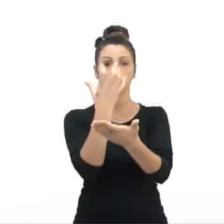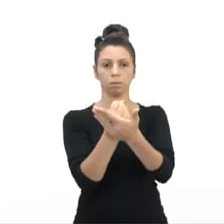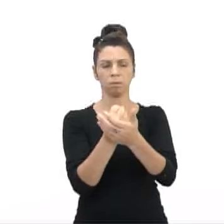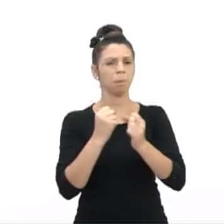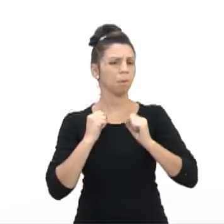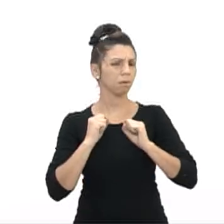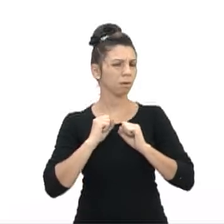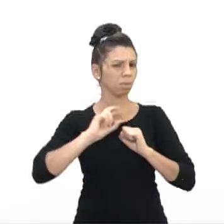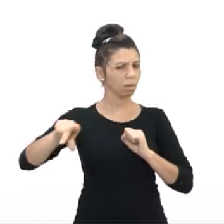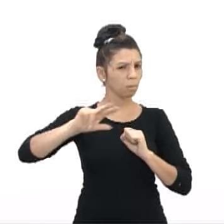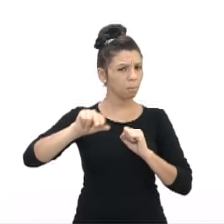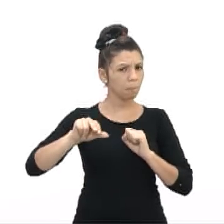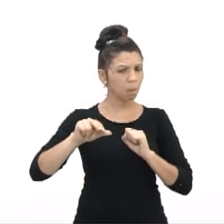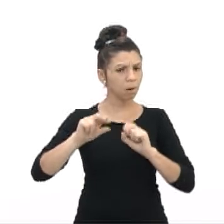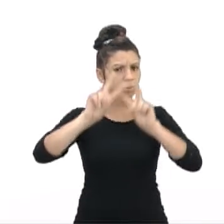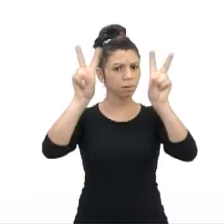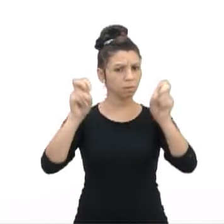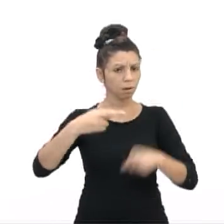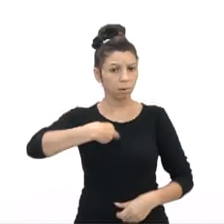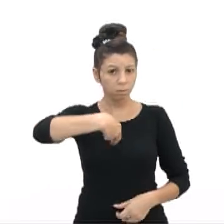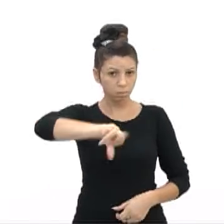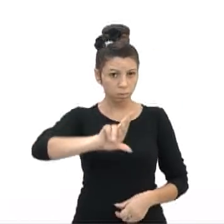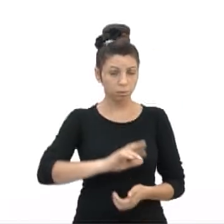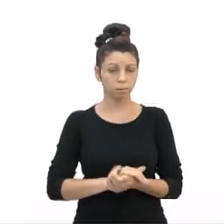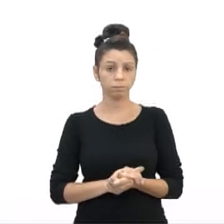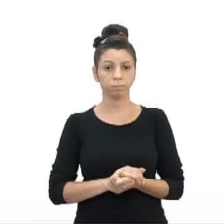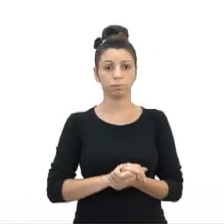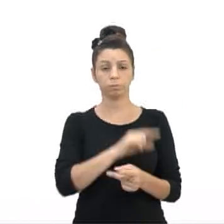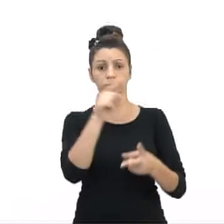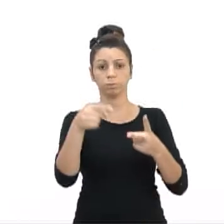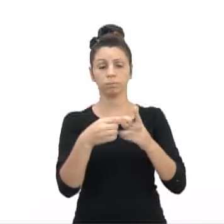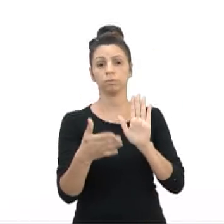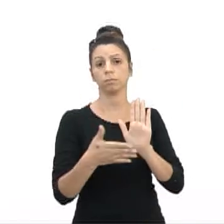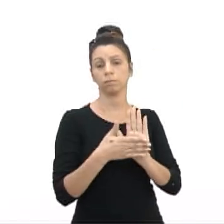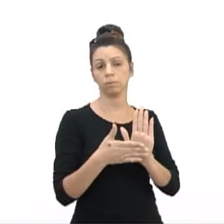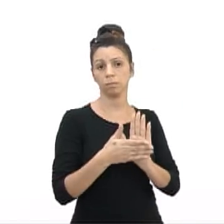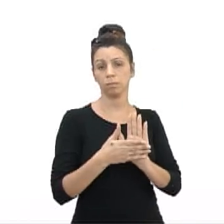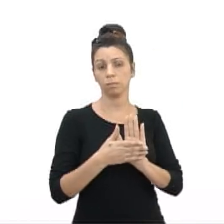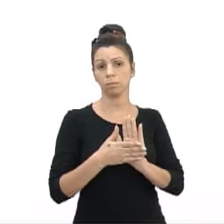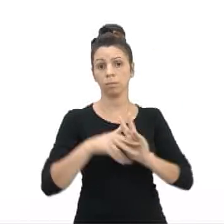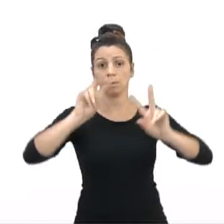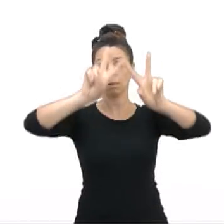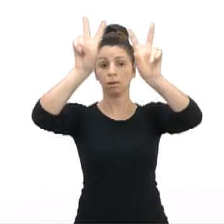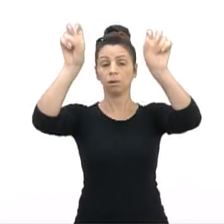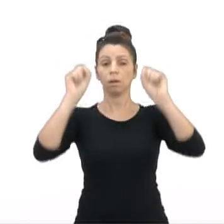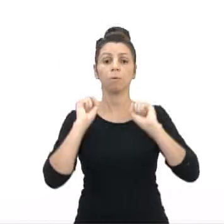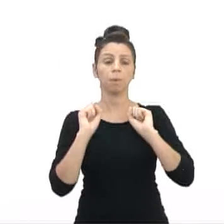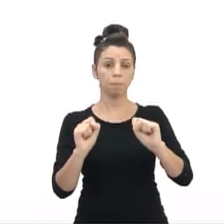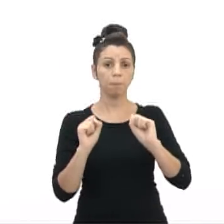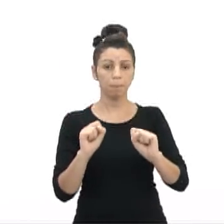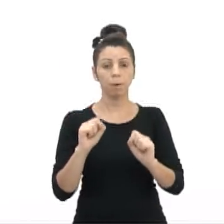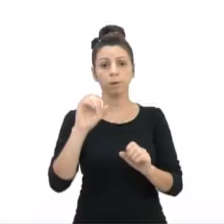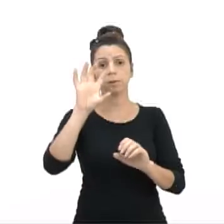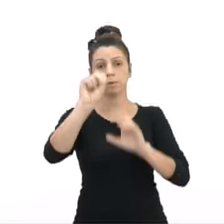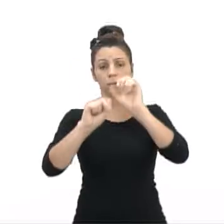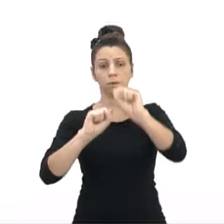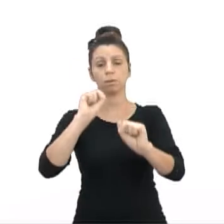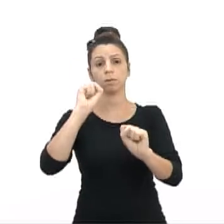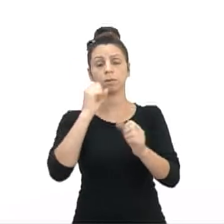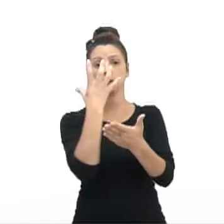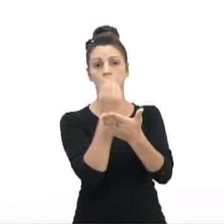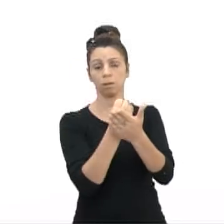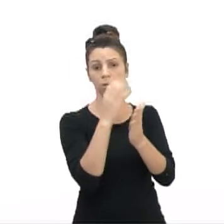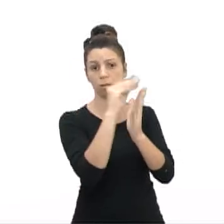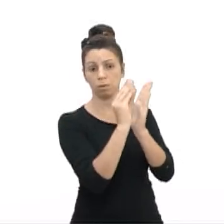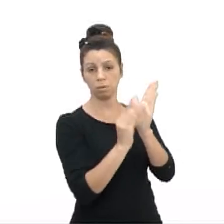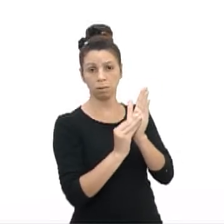religiosos? Segunda proposta: diferentes temas podem ser abordados em um podcast? Um tempinho